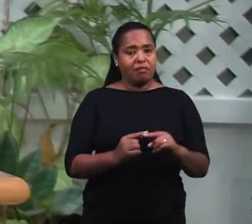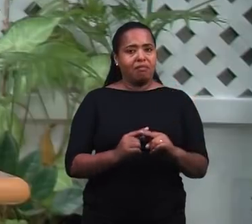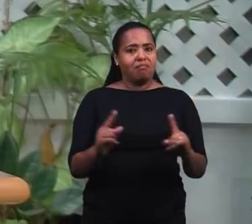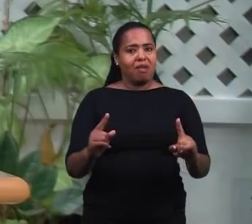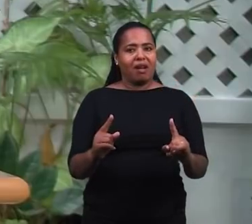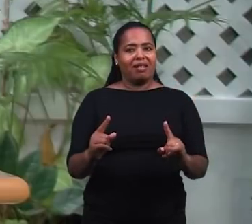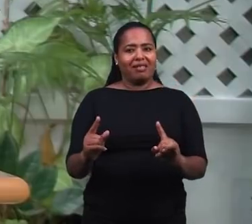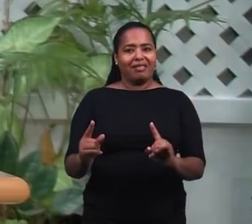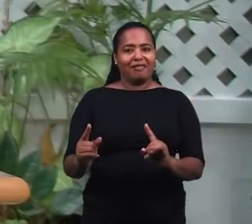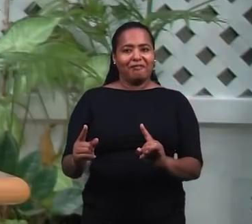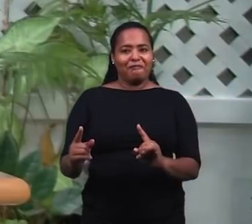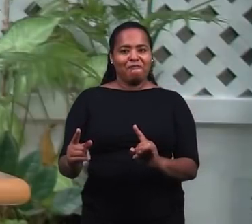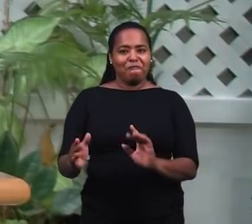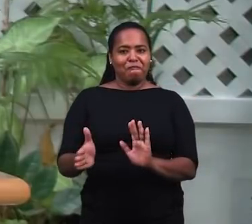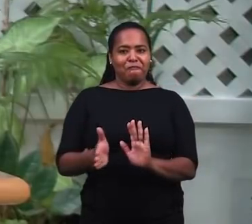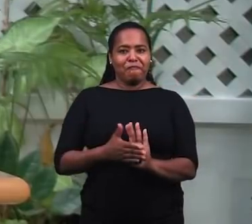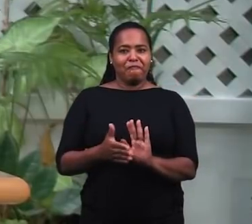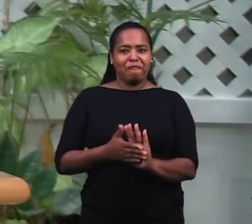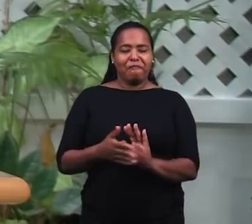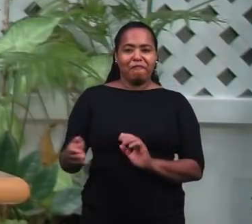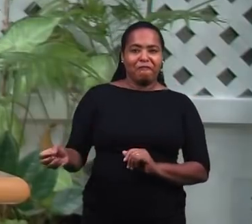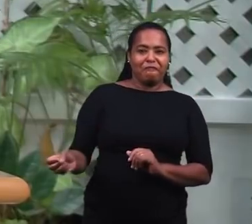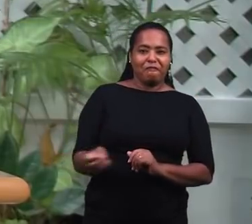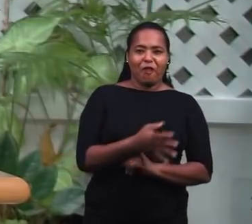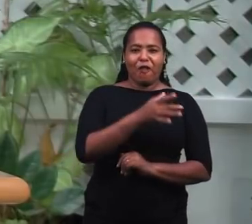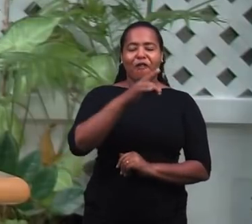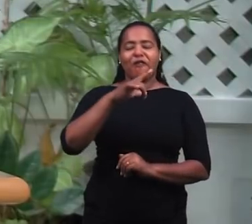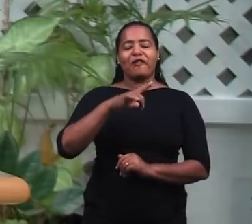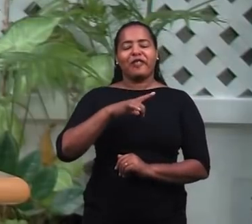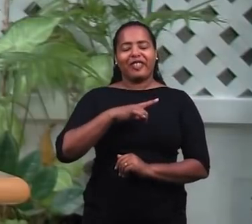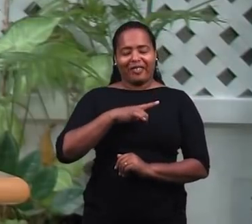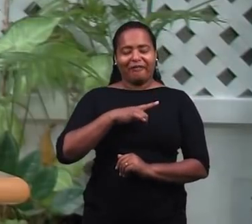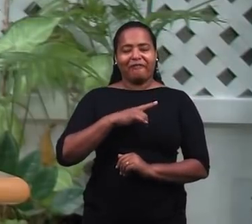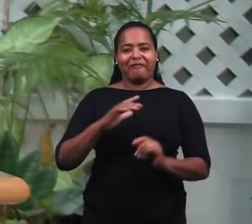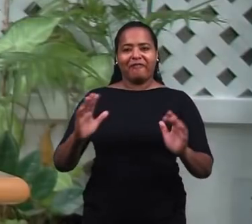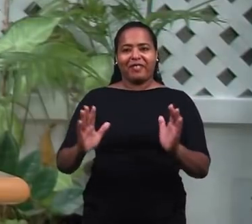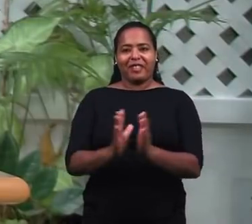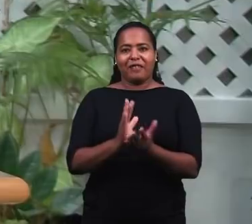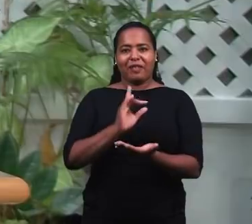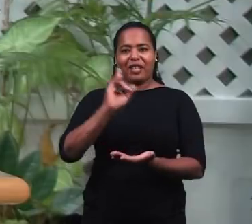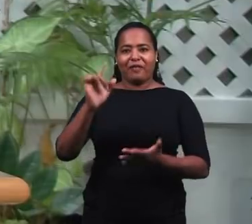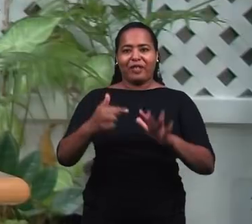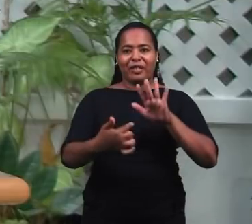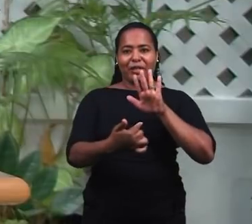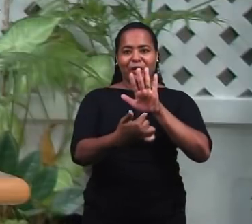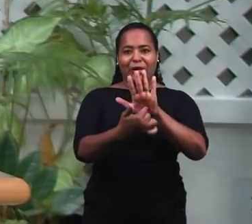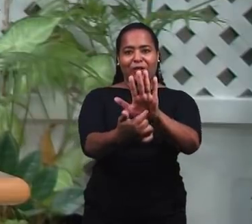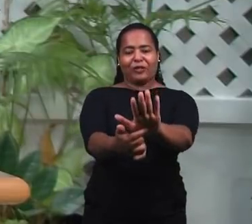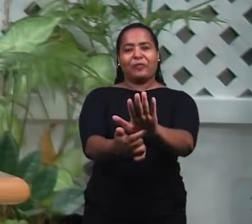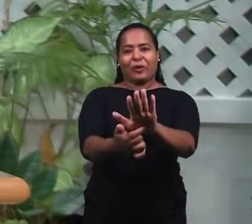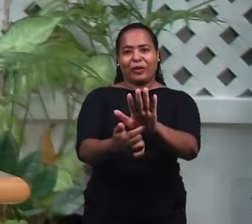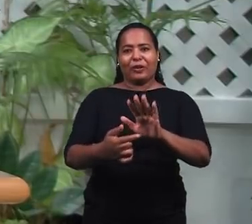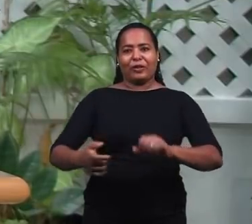existe um projeto novo. E a palavra de Deus, na expressão de